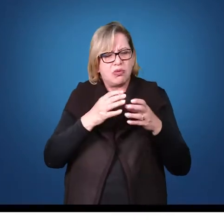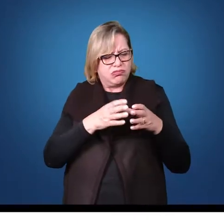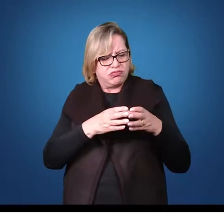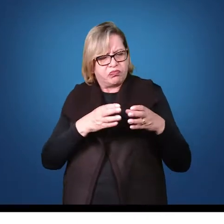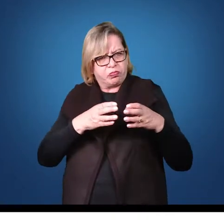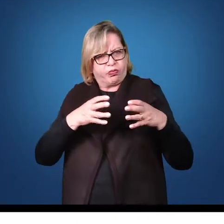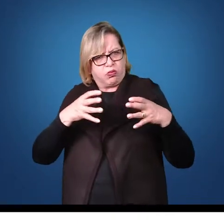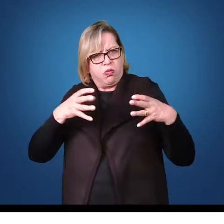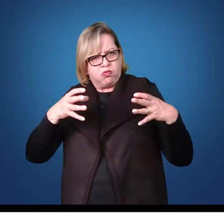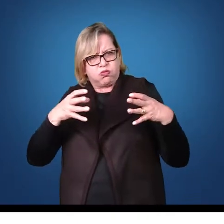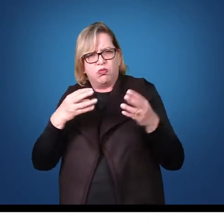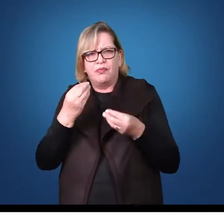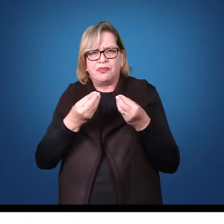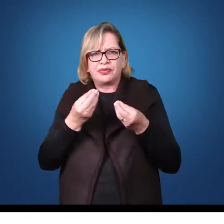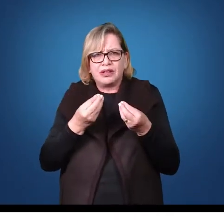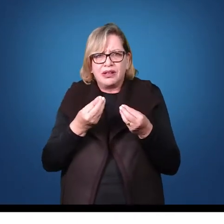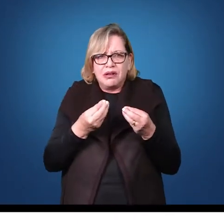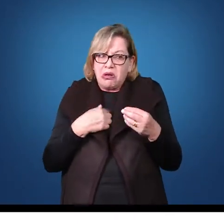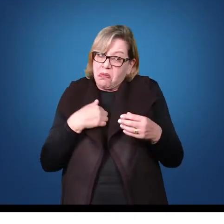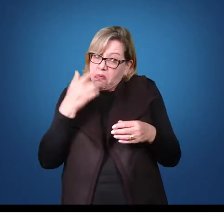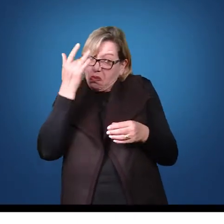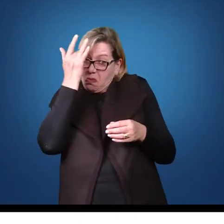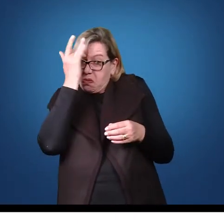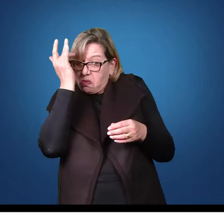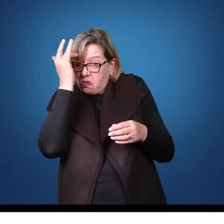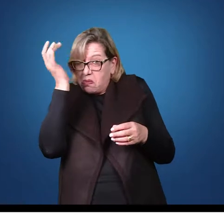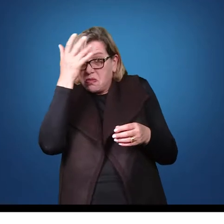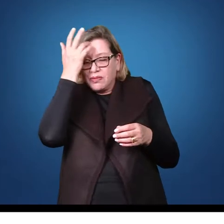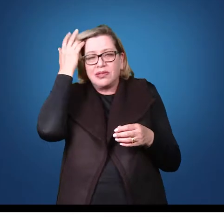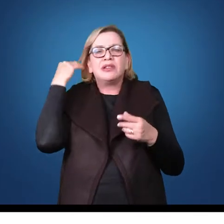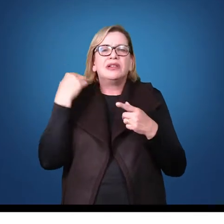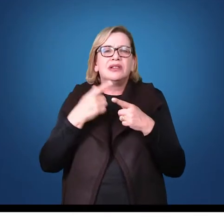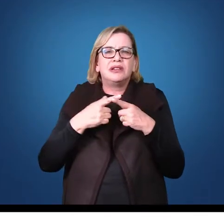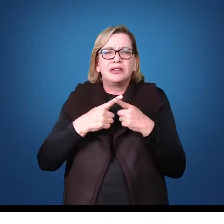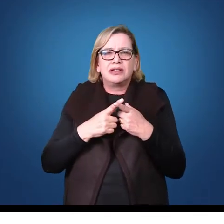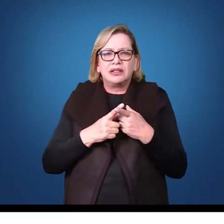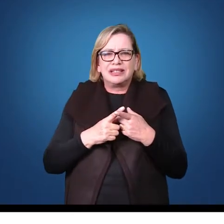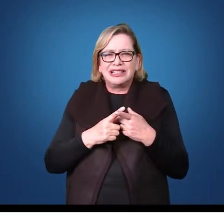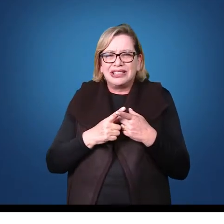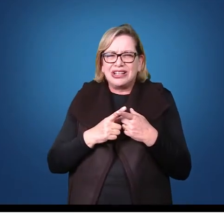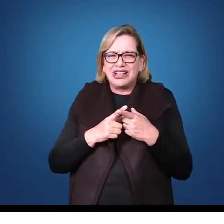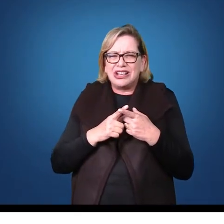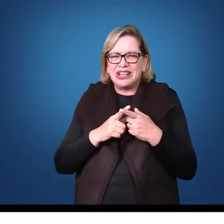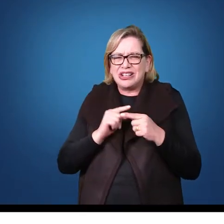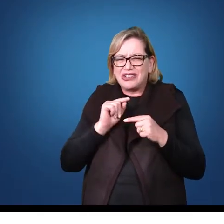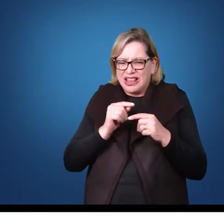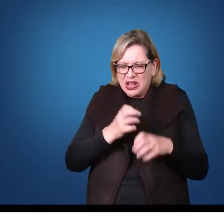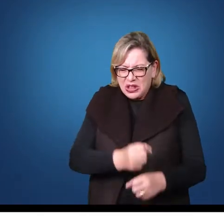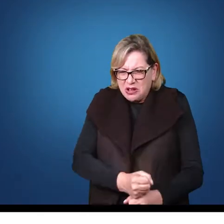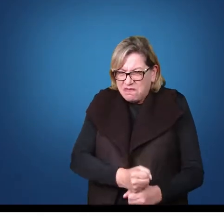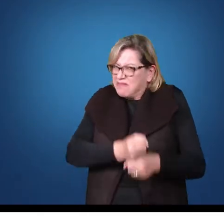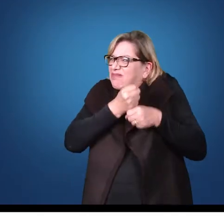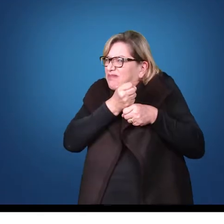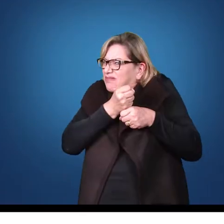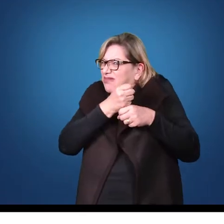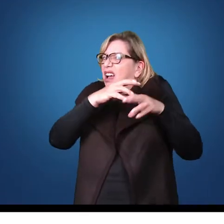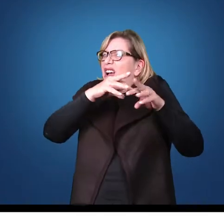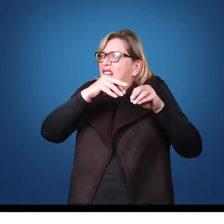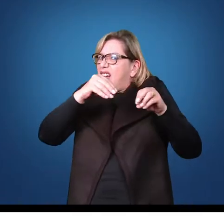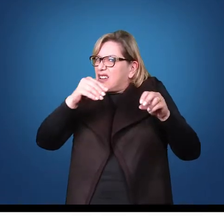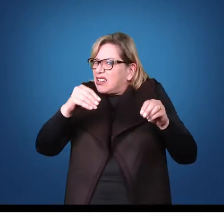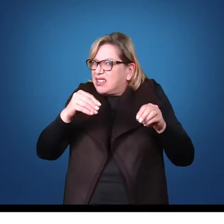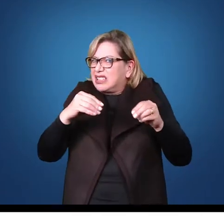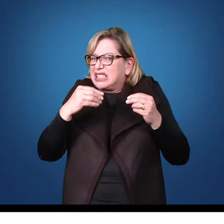cresceu tanto, sei não. Será que você vai conseguir arrancar esse